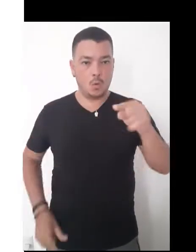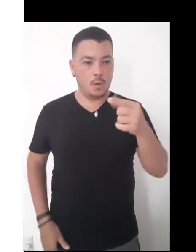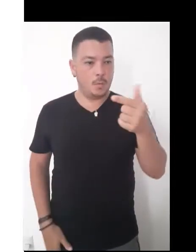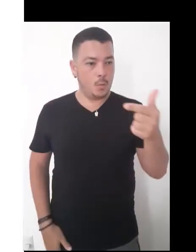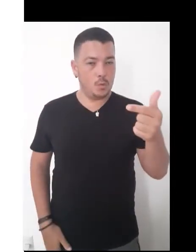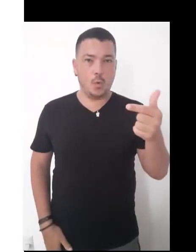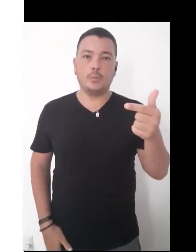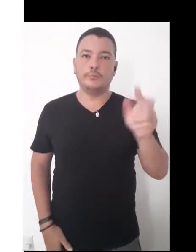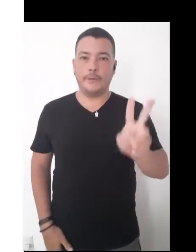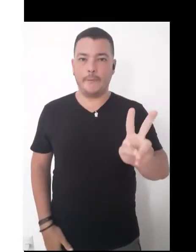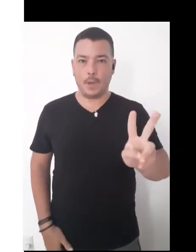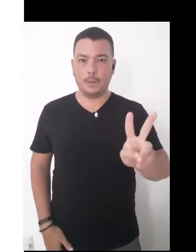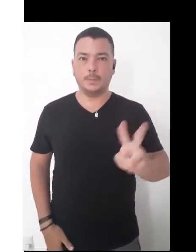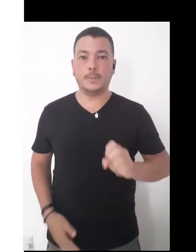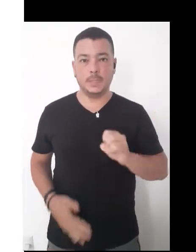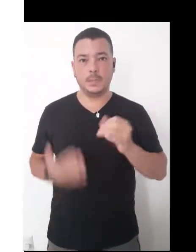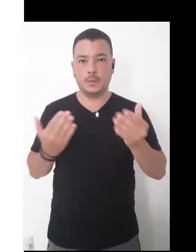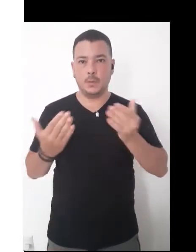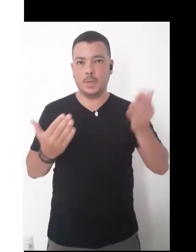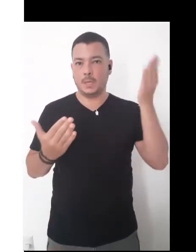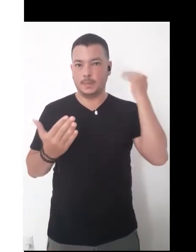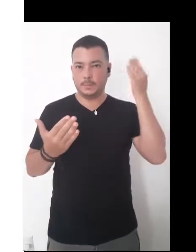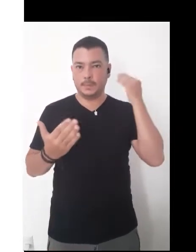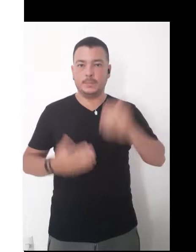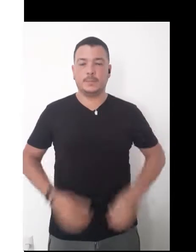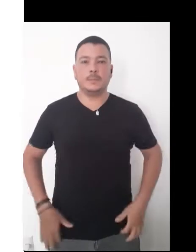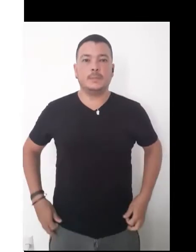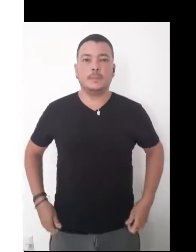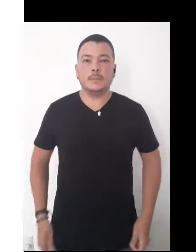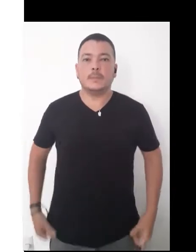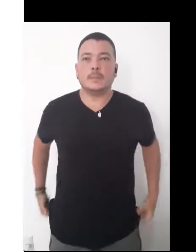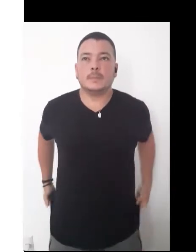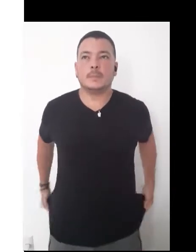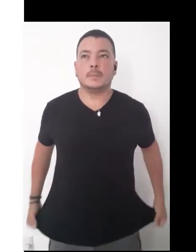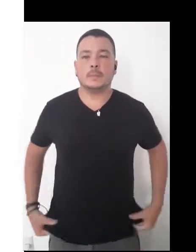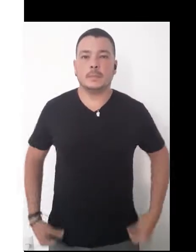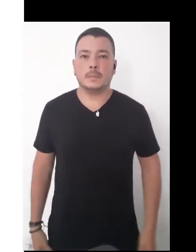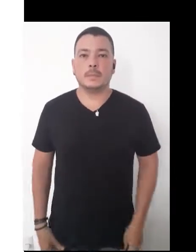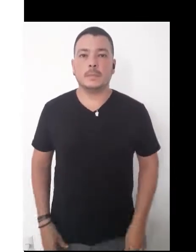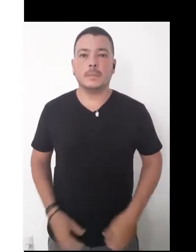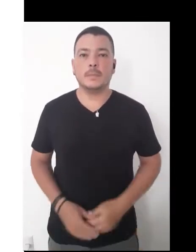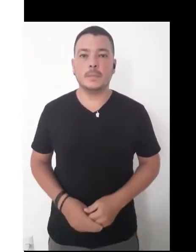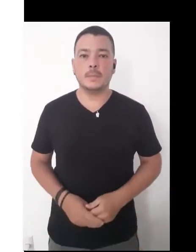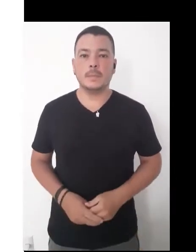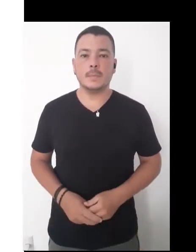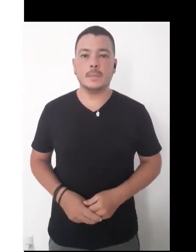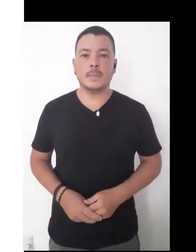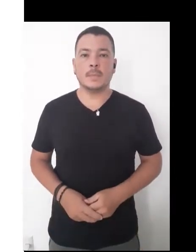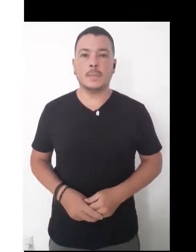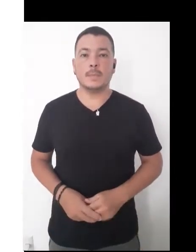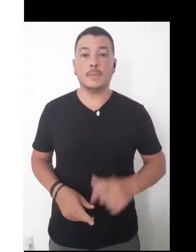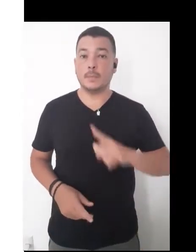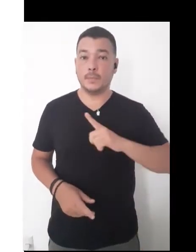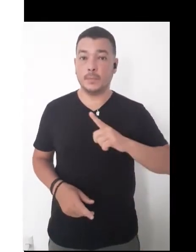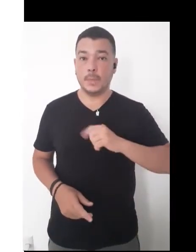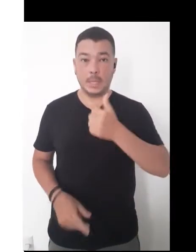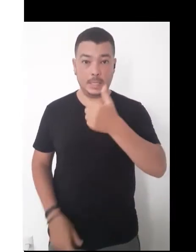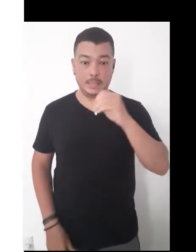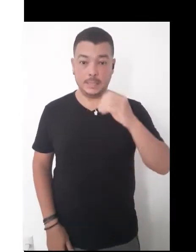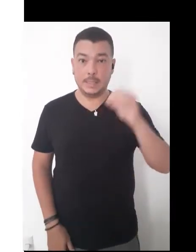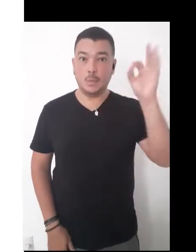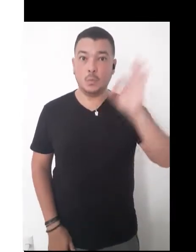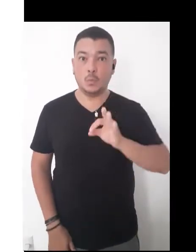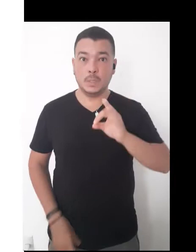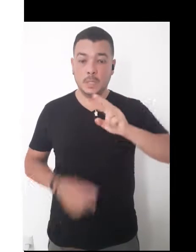1,2, se a gente compara a DDR4 com a DDR3, então consome menos energia ainda, teve 100% de aumento,